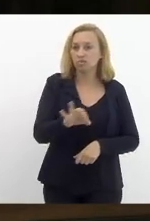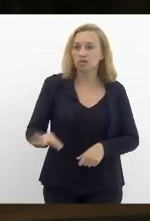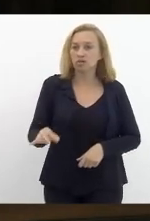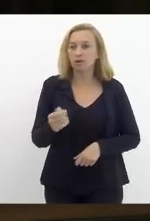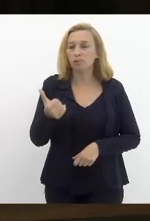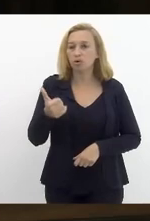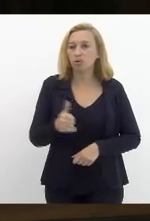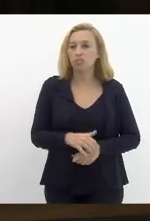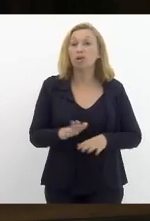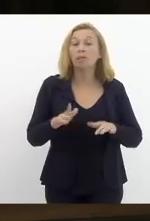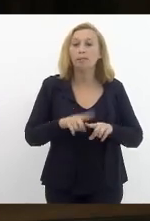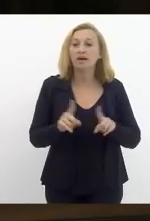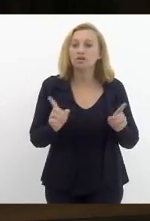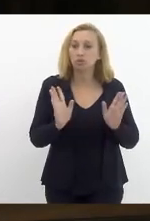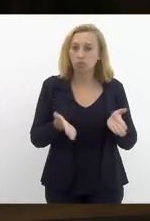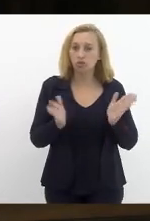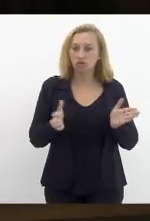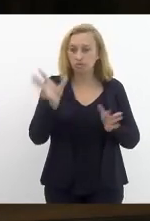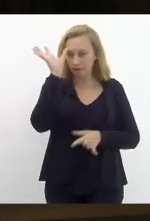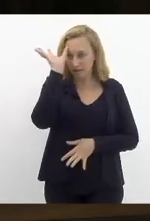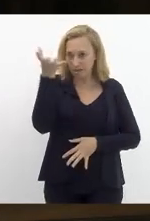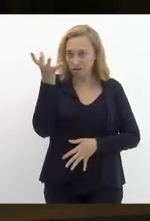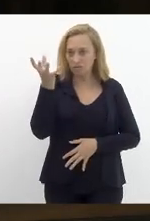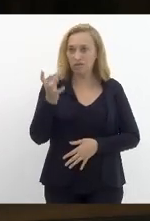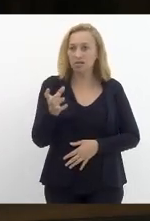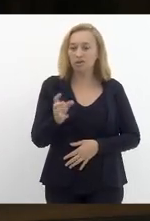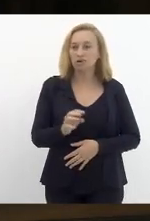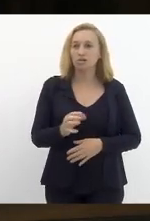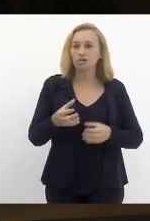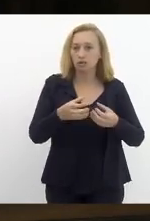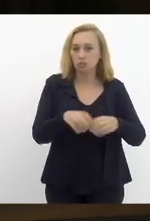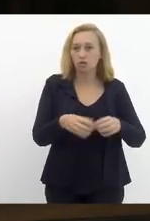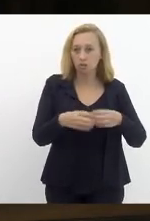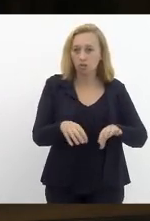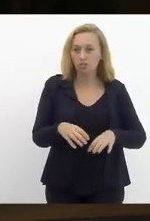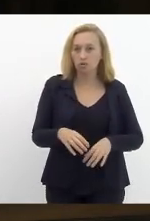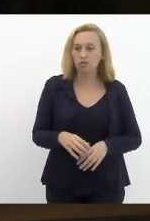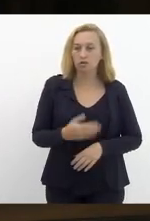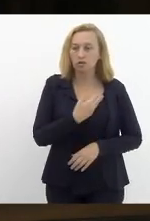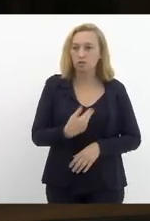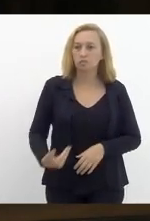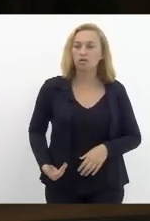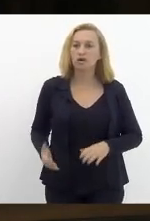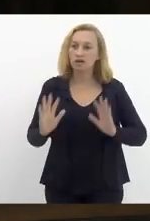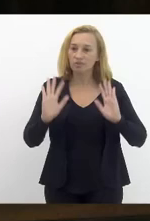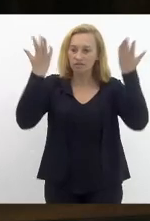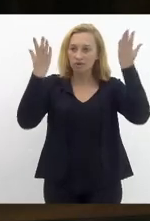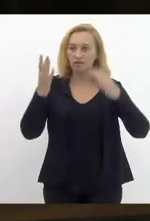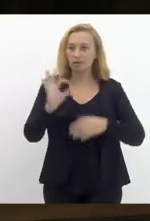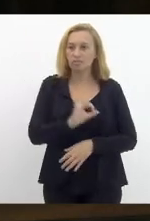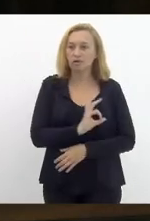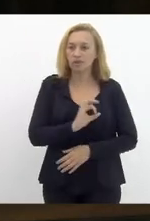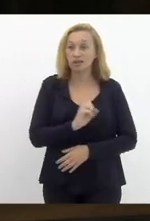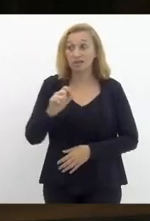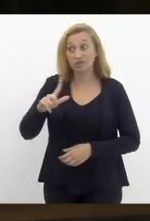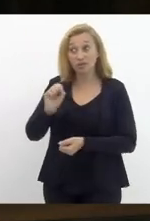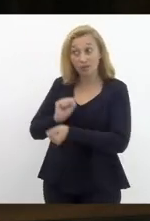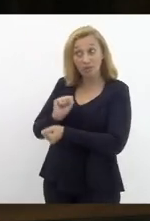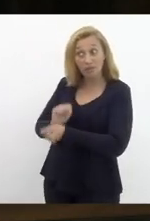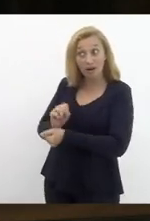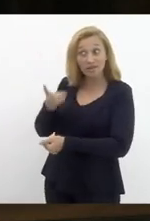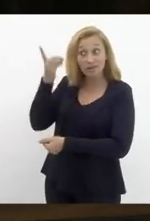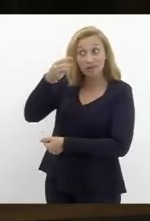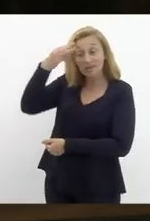muito pouco. Mas hoje nós estamos aqui para resolver a questão do concurso público. Então, viva a Polícia Civil, e eu espero, deputado